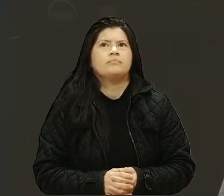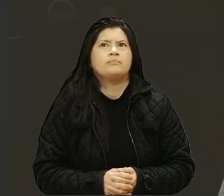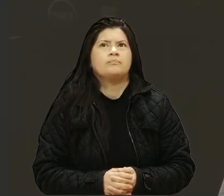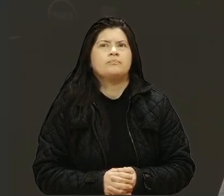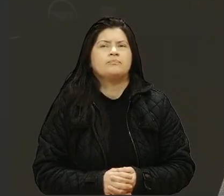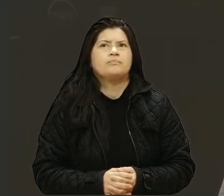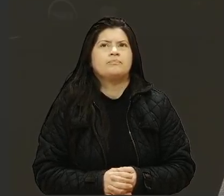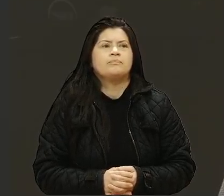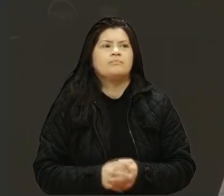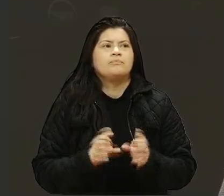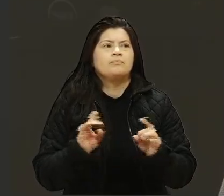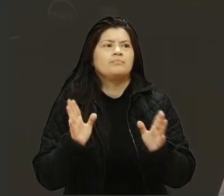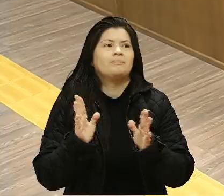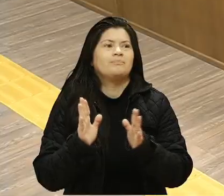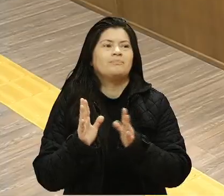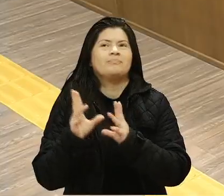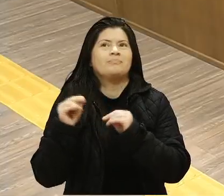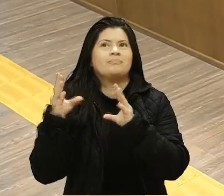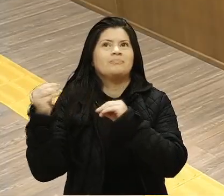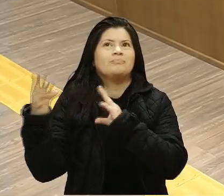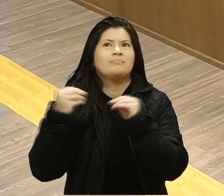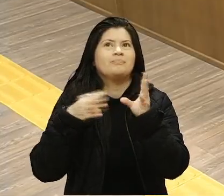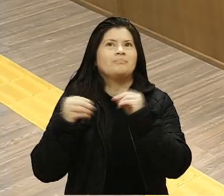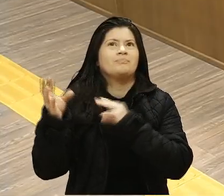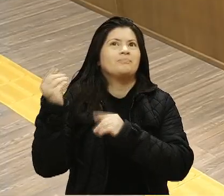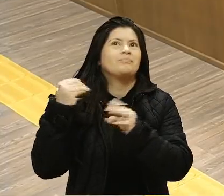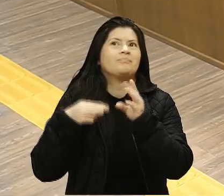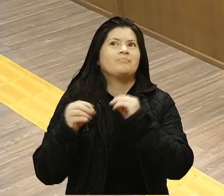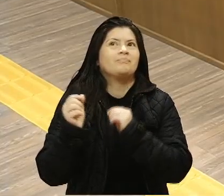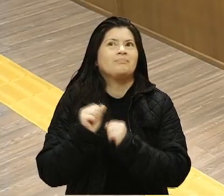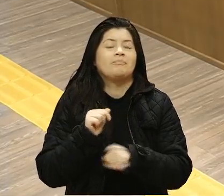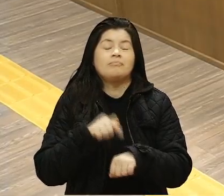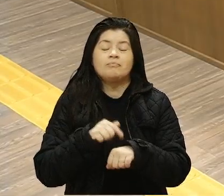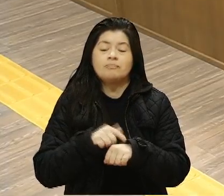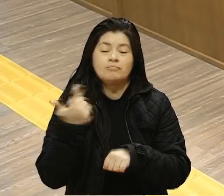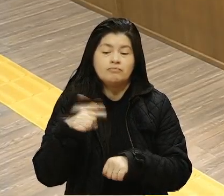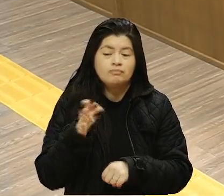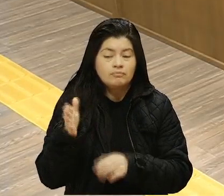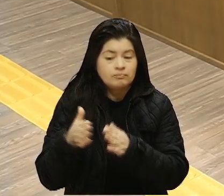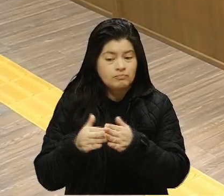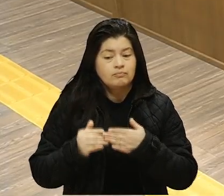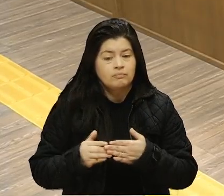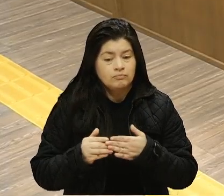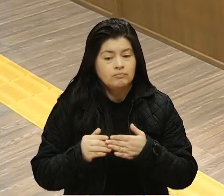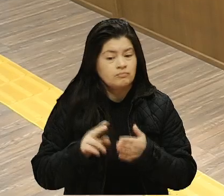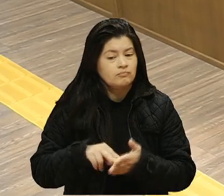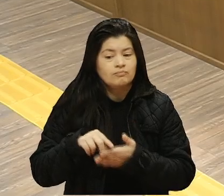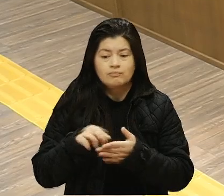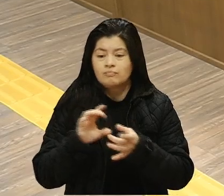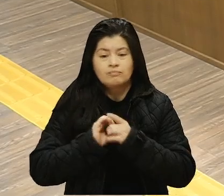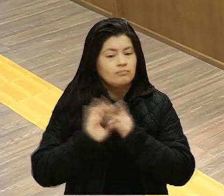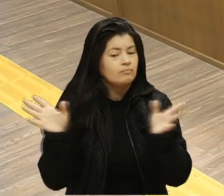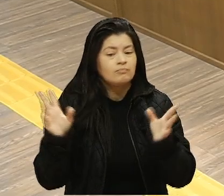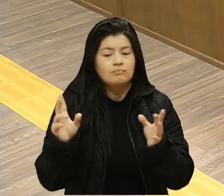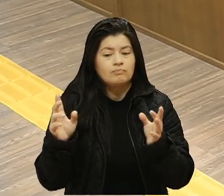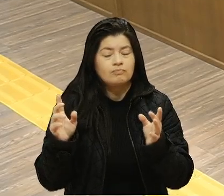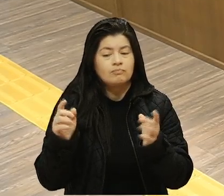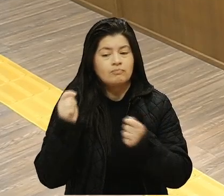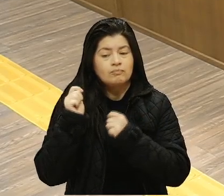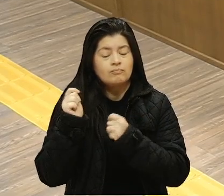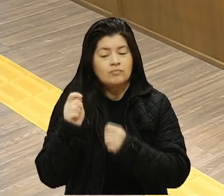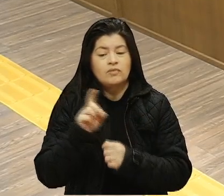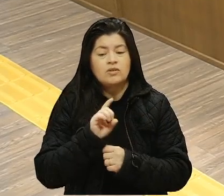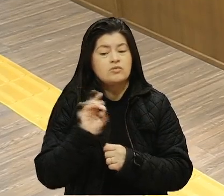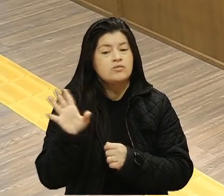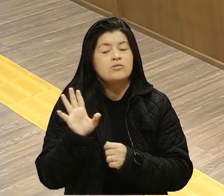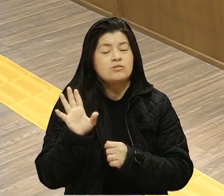Só, por favor, nós vamos garantir o tempo. Eu vou pedir novamente para o senhor que está se manifestando. Não é aberta a manifestação, somente aos